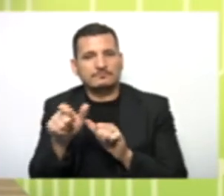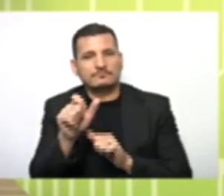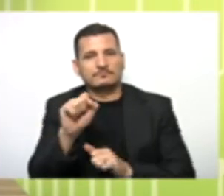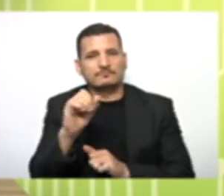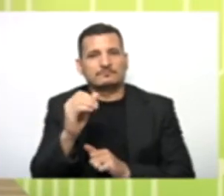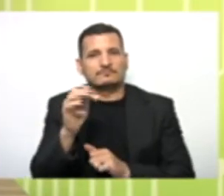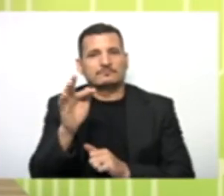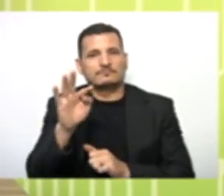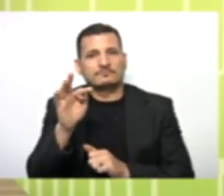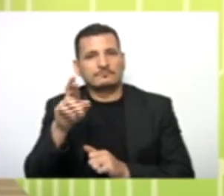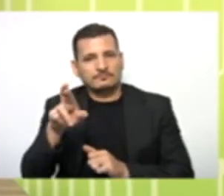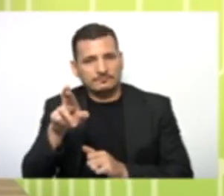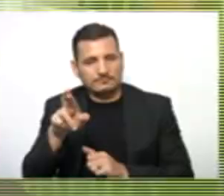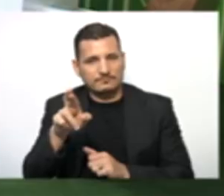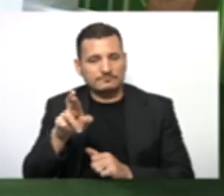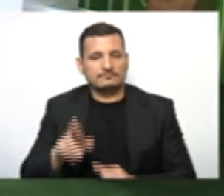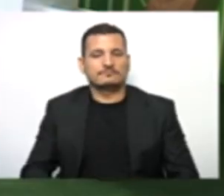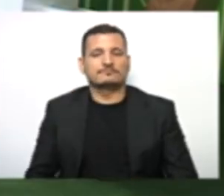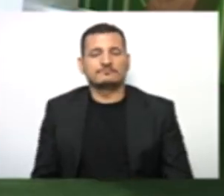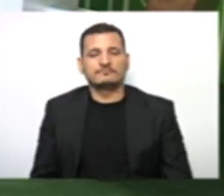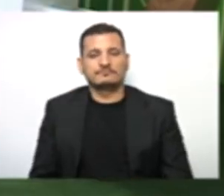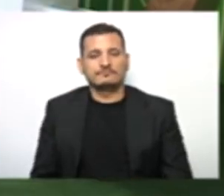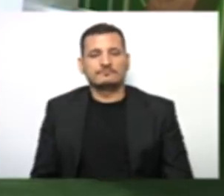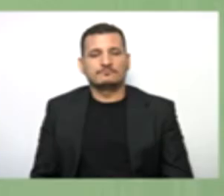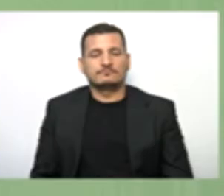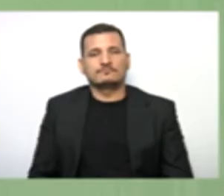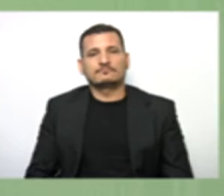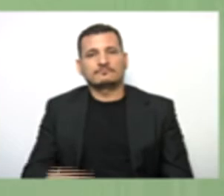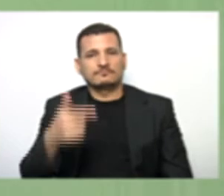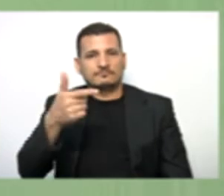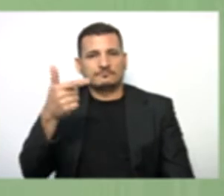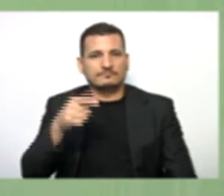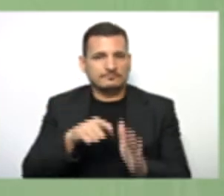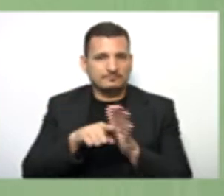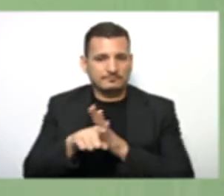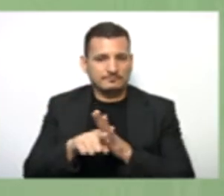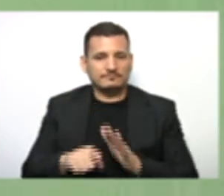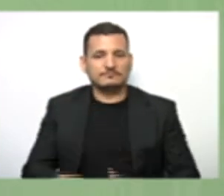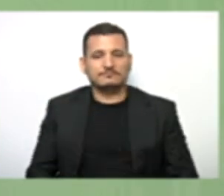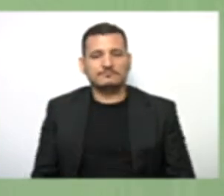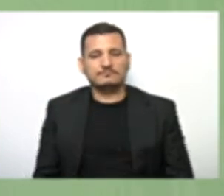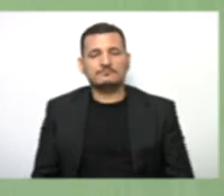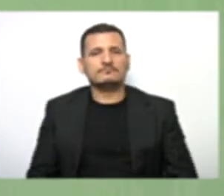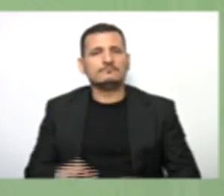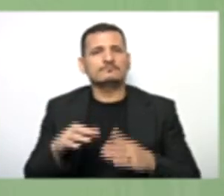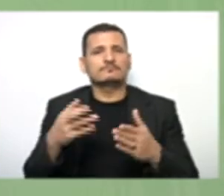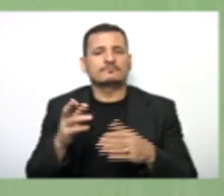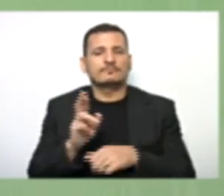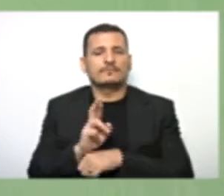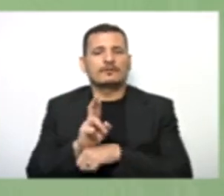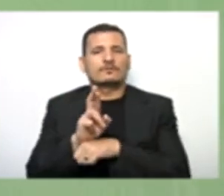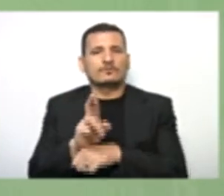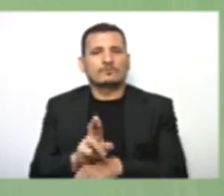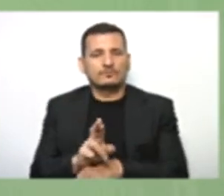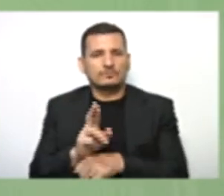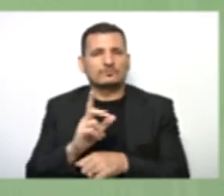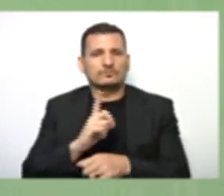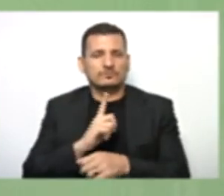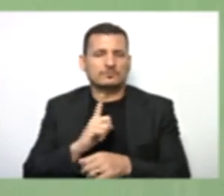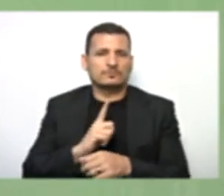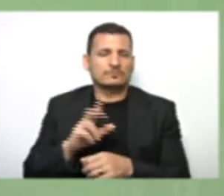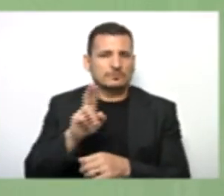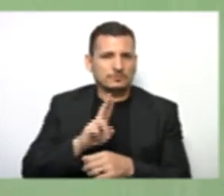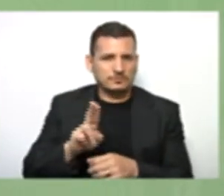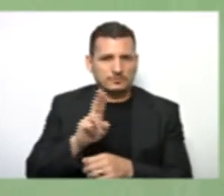executado. Exato. Tranquilo? Vamos para a questão 2, então? Vamos para a questão 2? Vamos lá. Quais são os recursos que comumente um processo